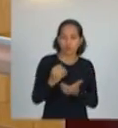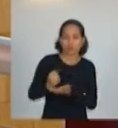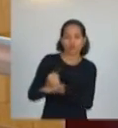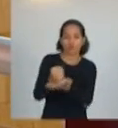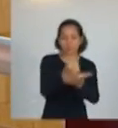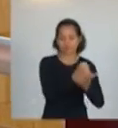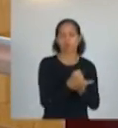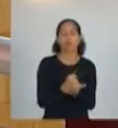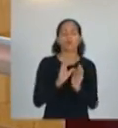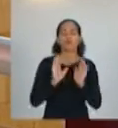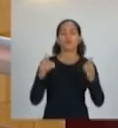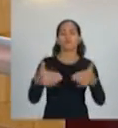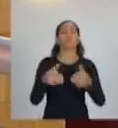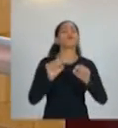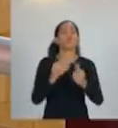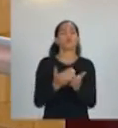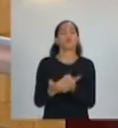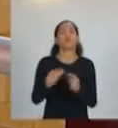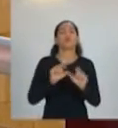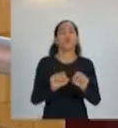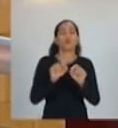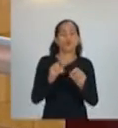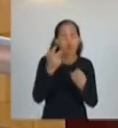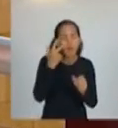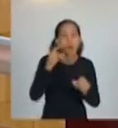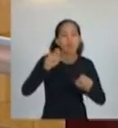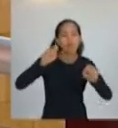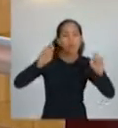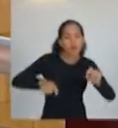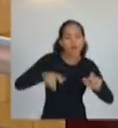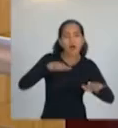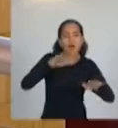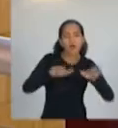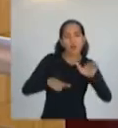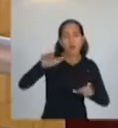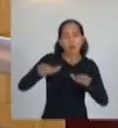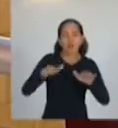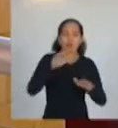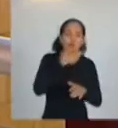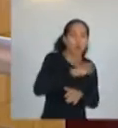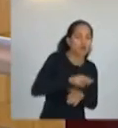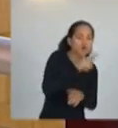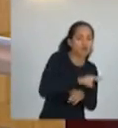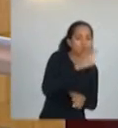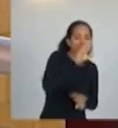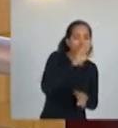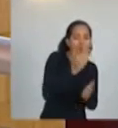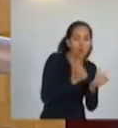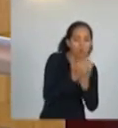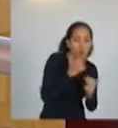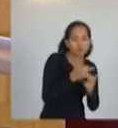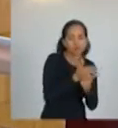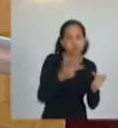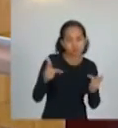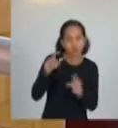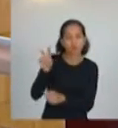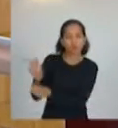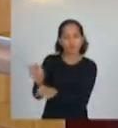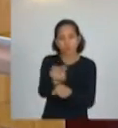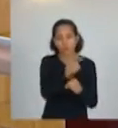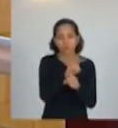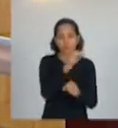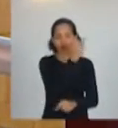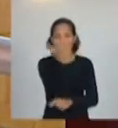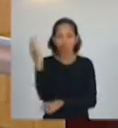sustentável. O foco dessa iniciativa é buscar equilibrar o consumo e a produção de alimentos com a preservação dos recursos